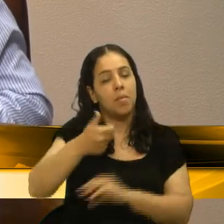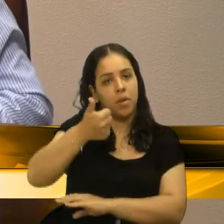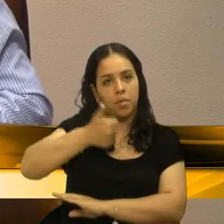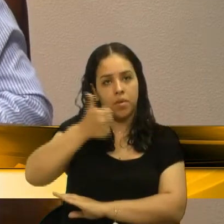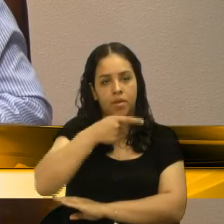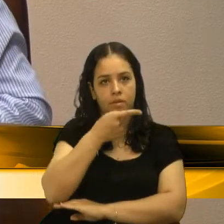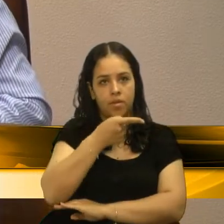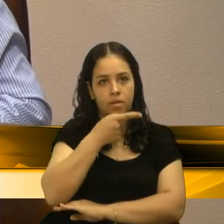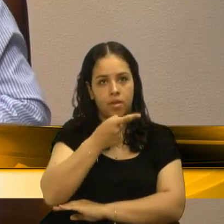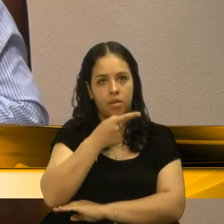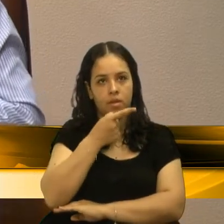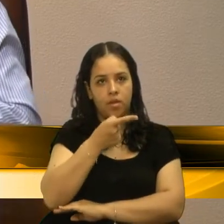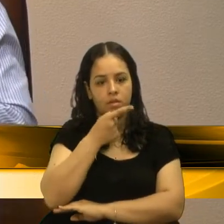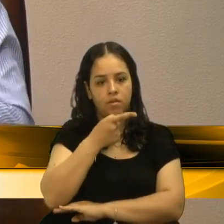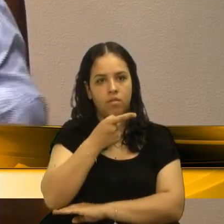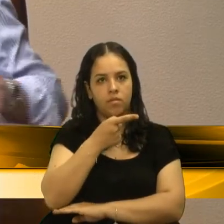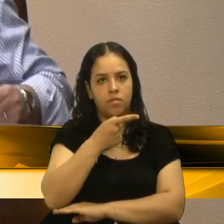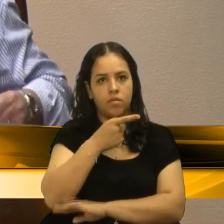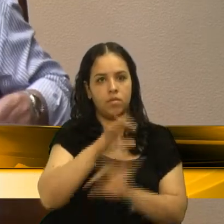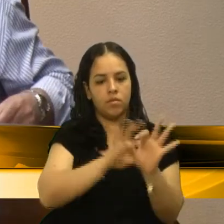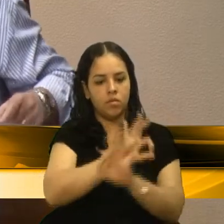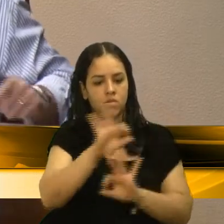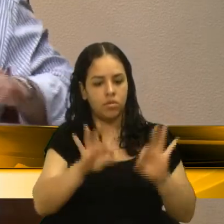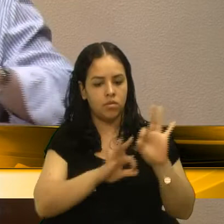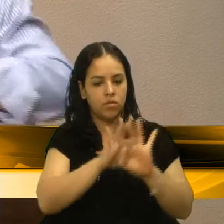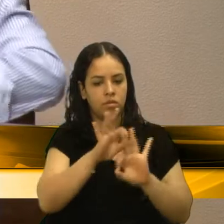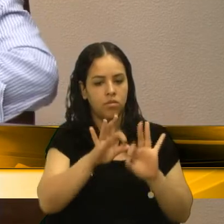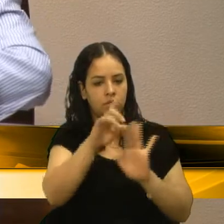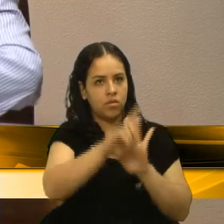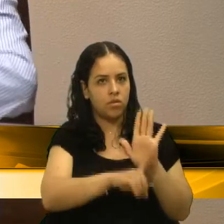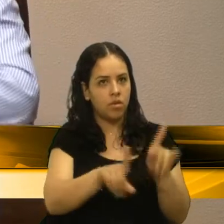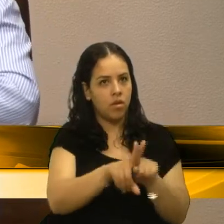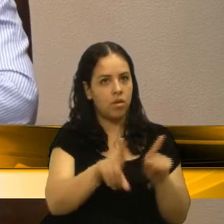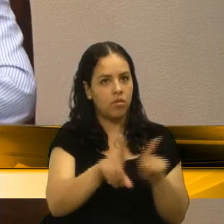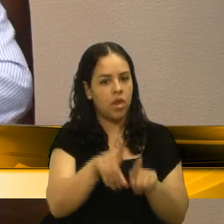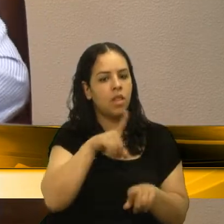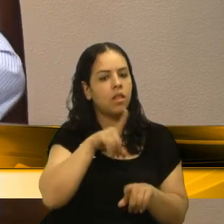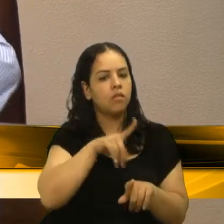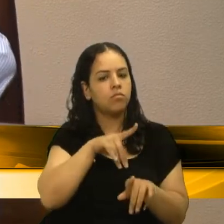dizendo que a elaboração, a redação do decreto está de acordo